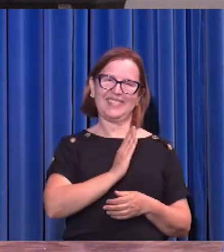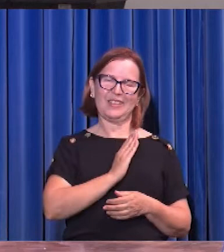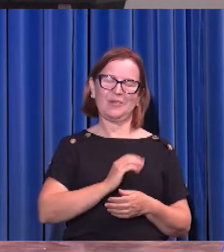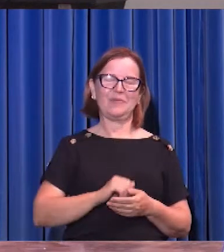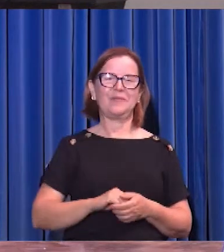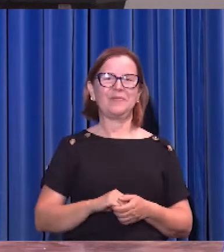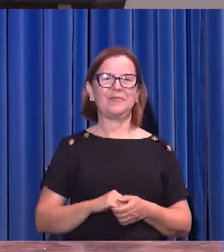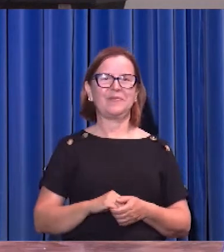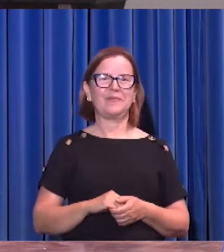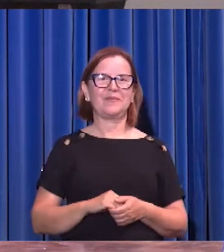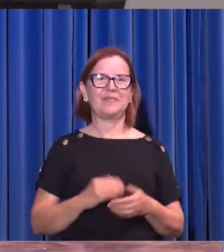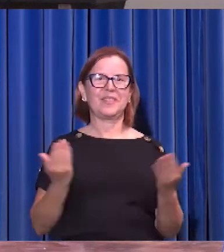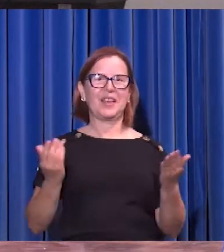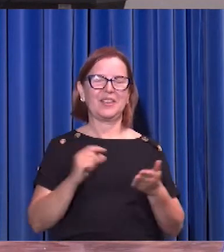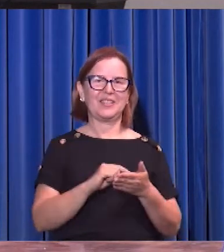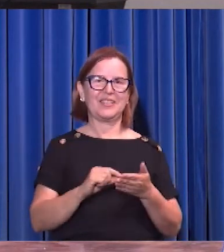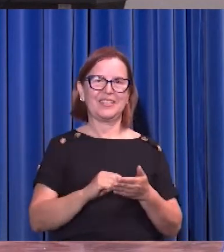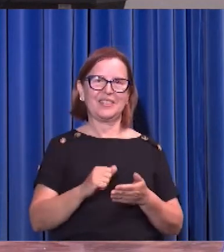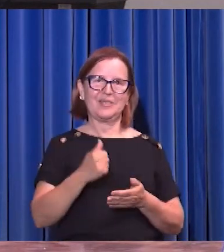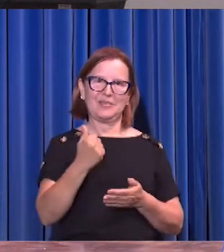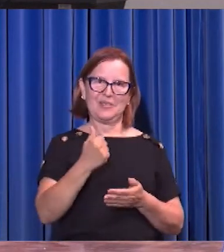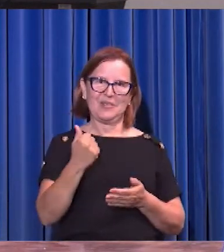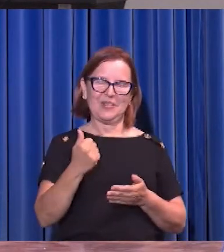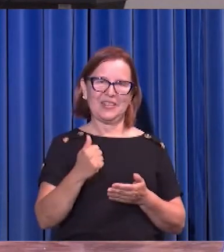Vamos aqui para o versículo 11, 12.